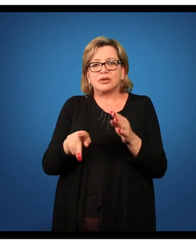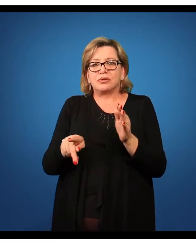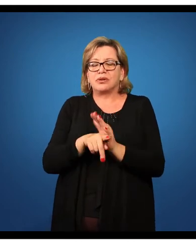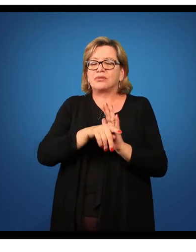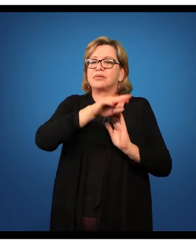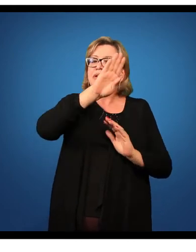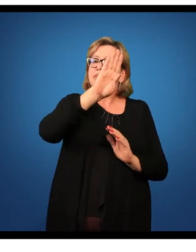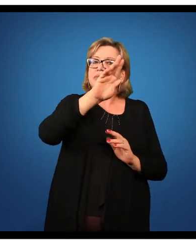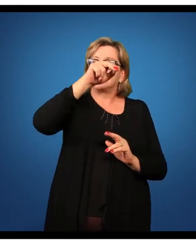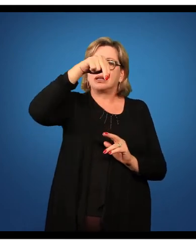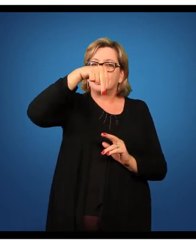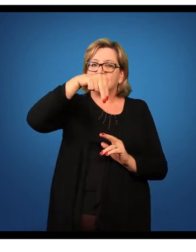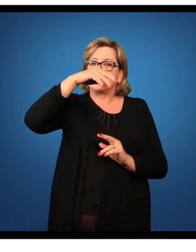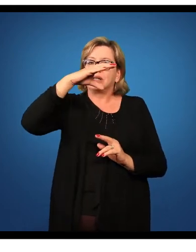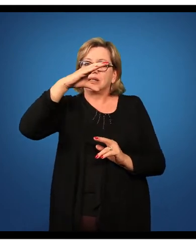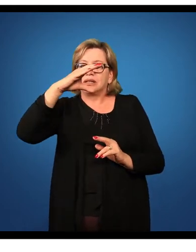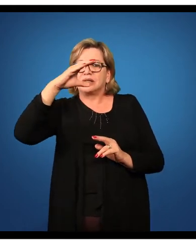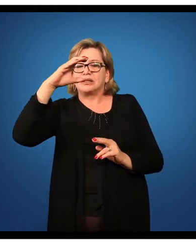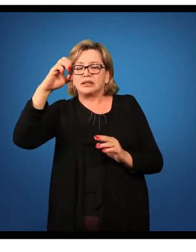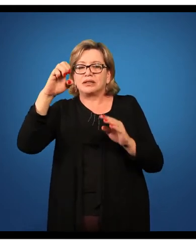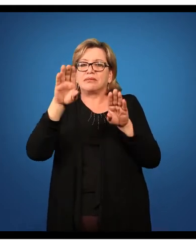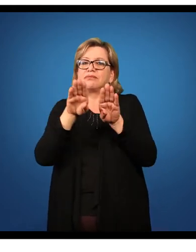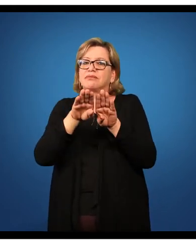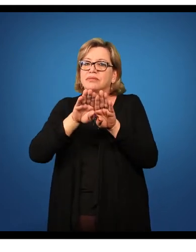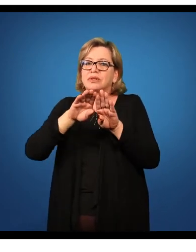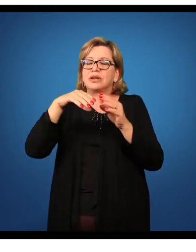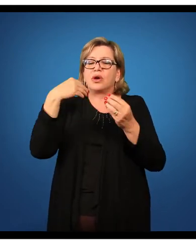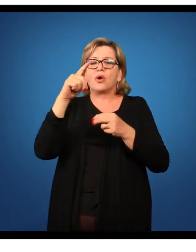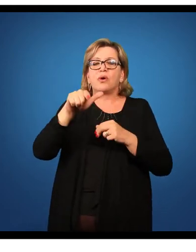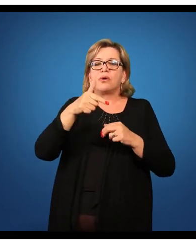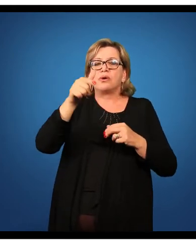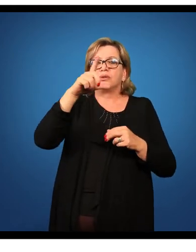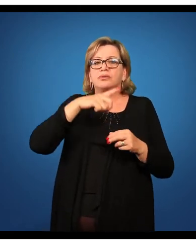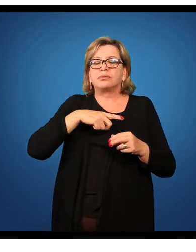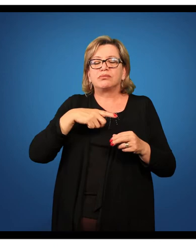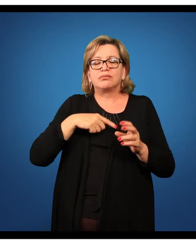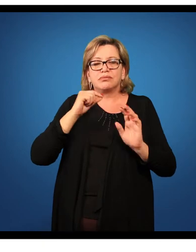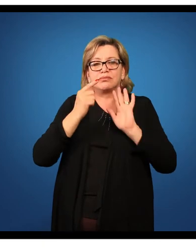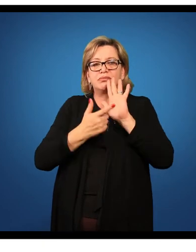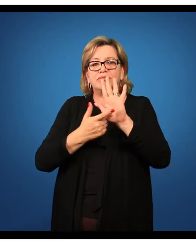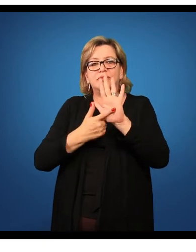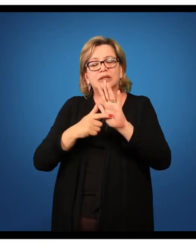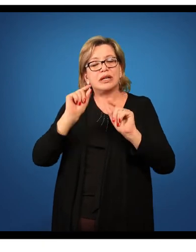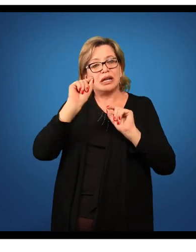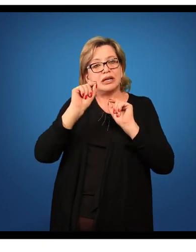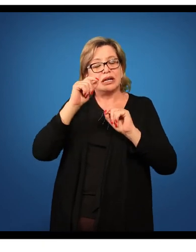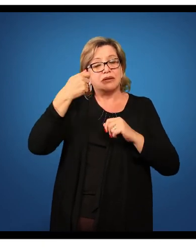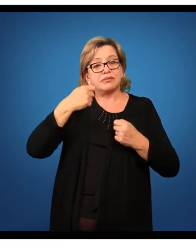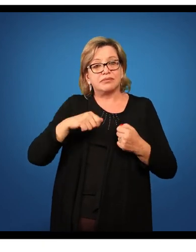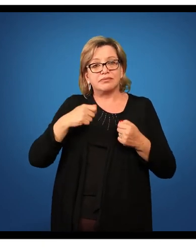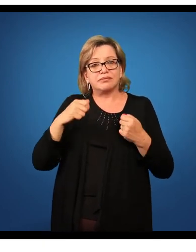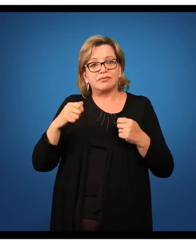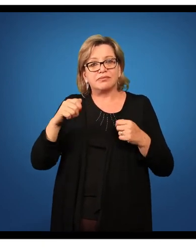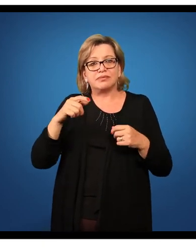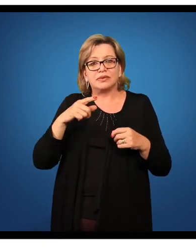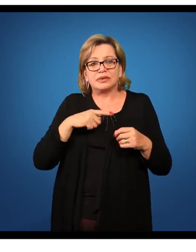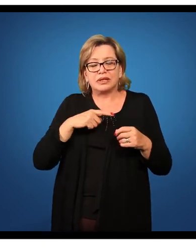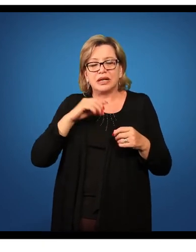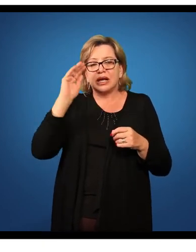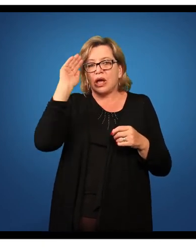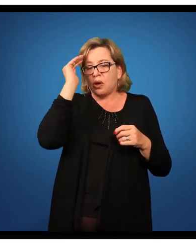bmc outro outro item né que ela reforça a necessidade é da